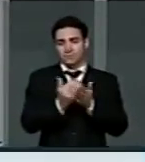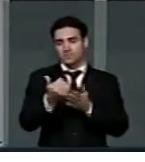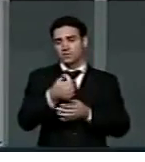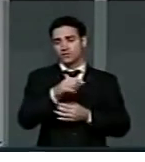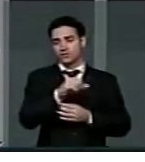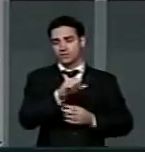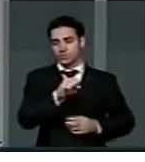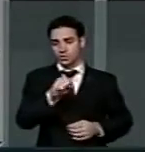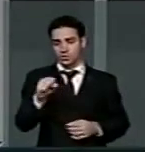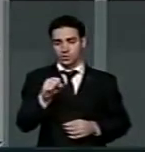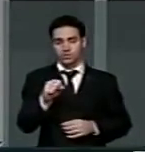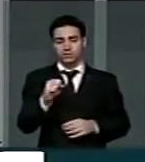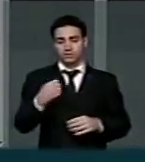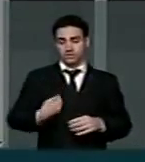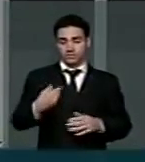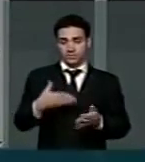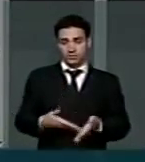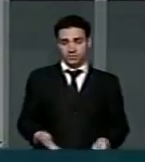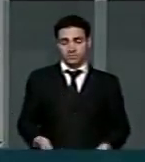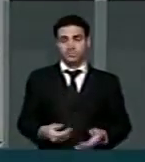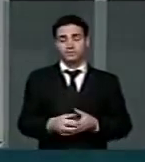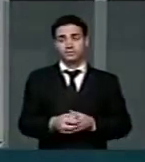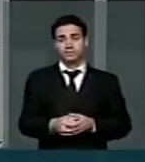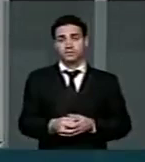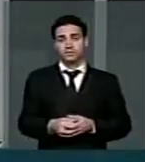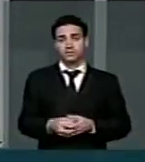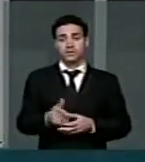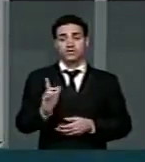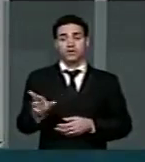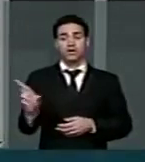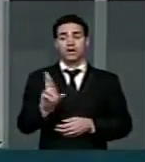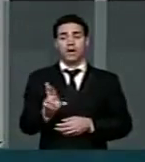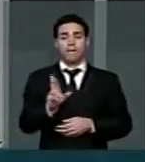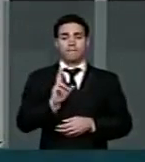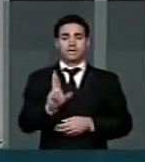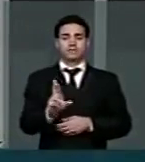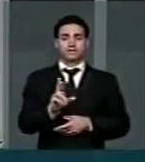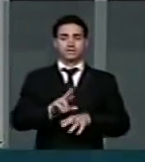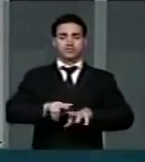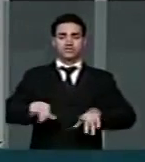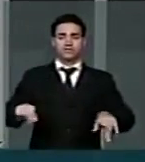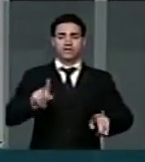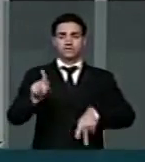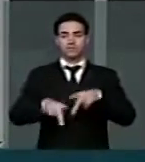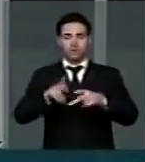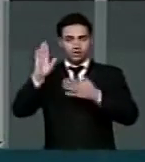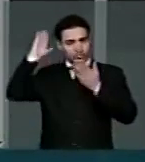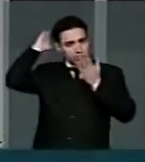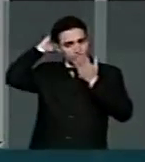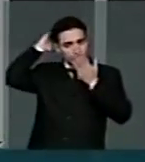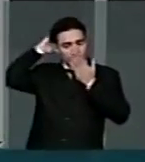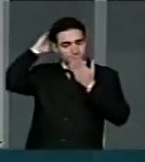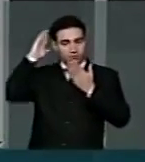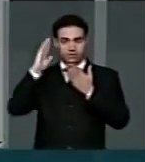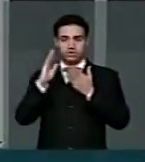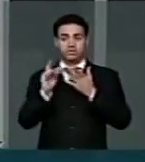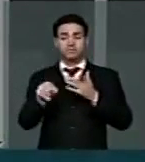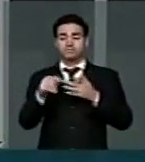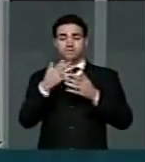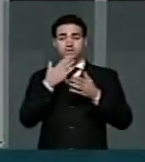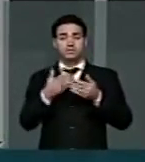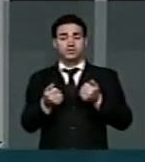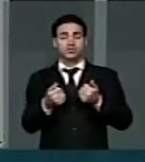nos rege. Estivemos com representantes de diferentes povos indígenas,